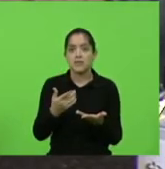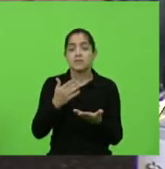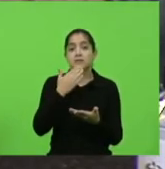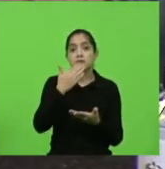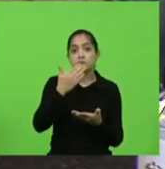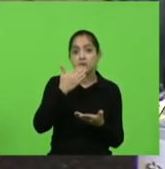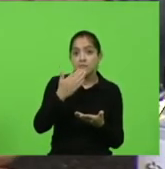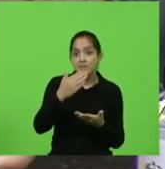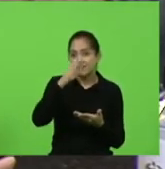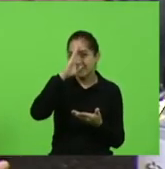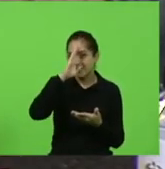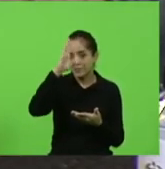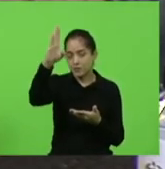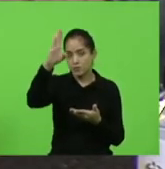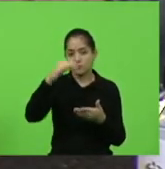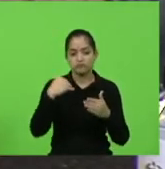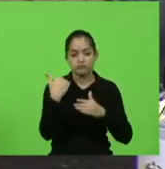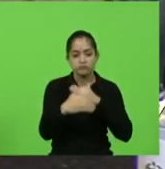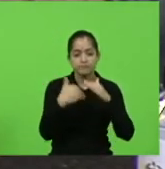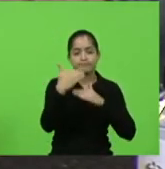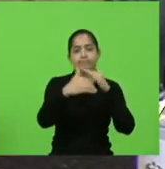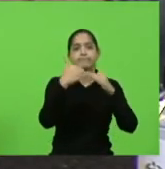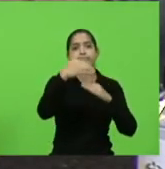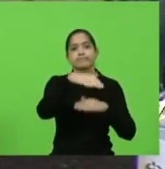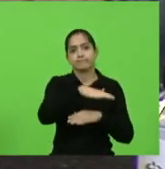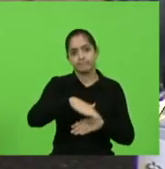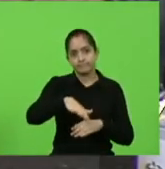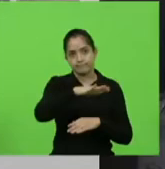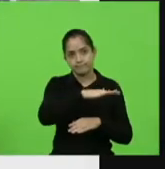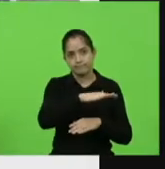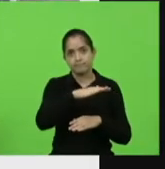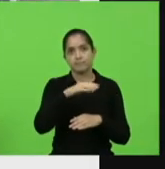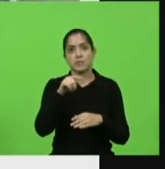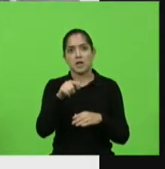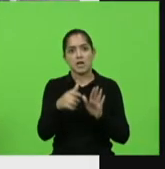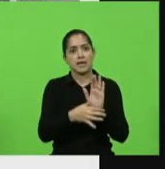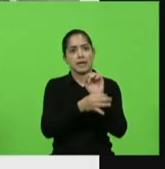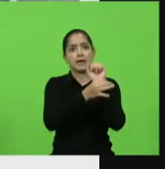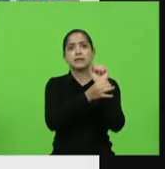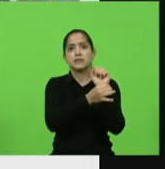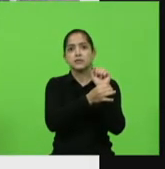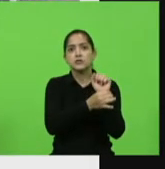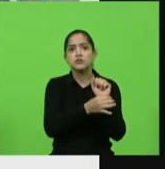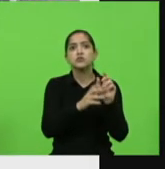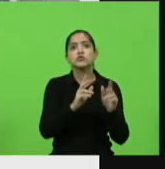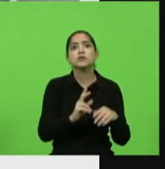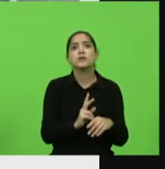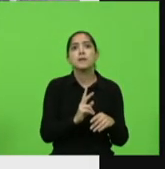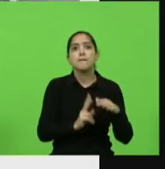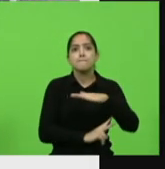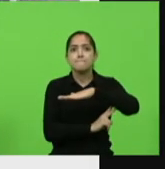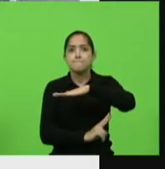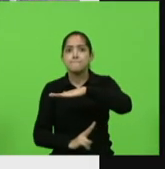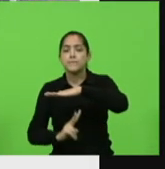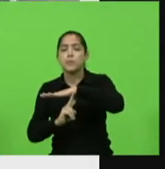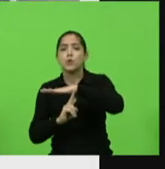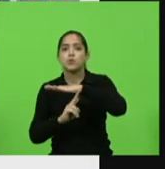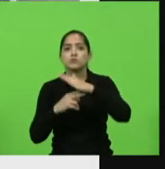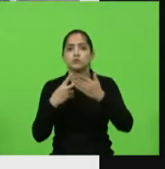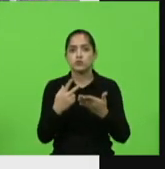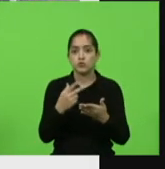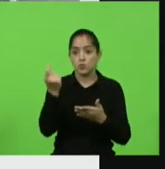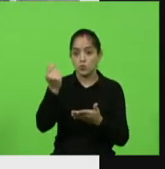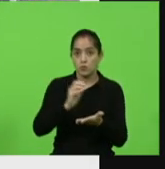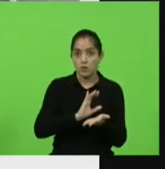são prioridades para desenvolver a região da Murel. Está ali, ó. Moisés garante ponte, Tubarão, Capivari e a rodovia Geo Medeiros com